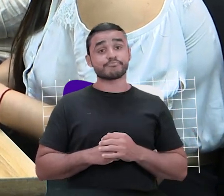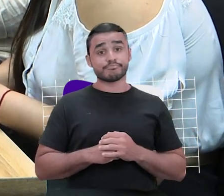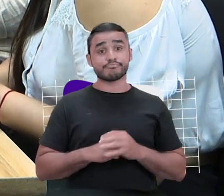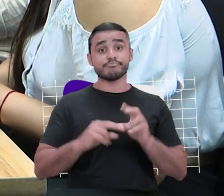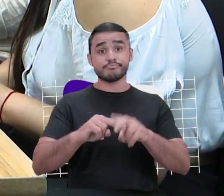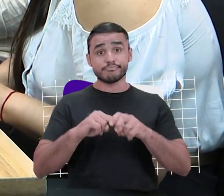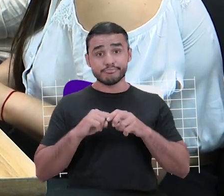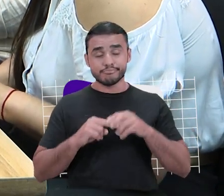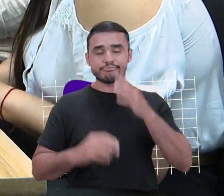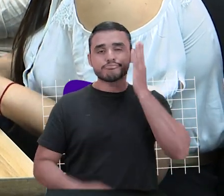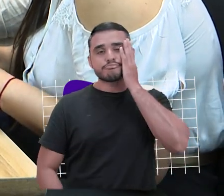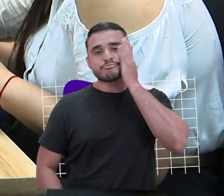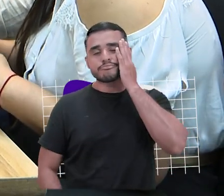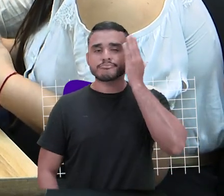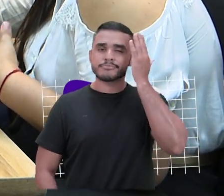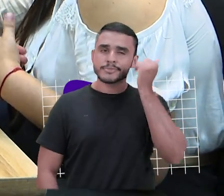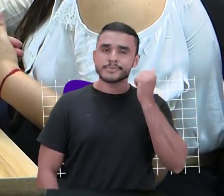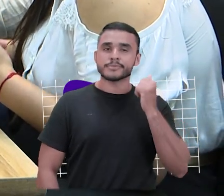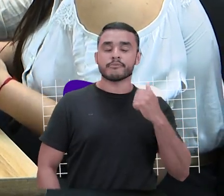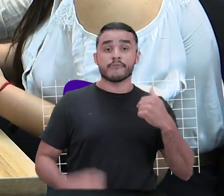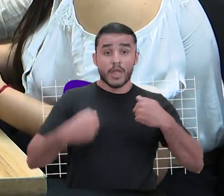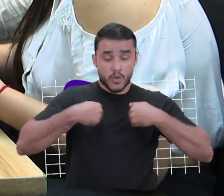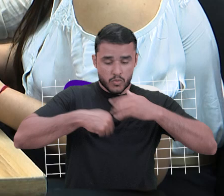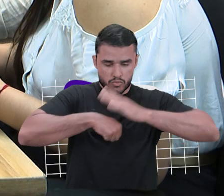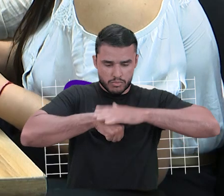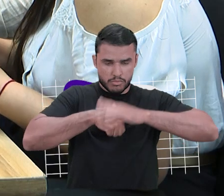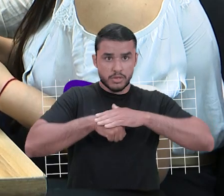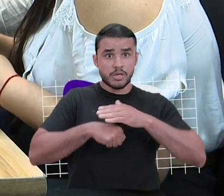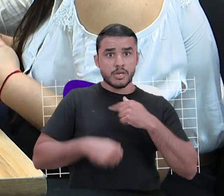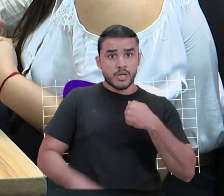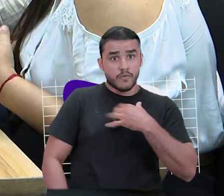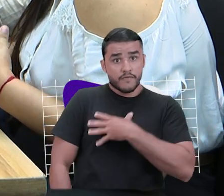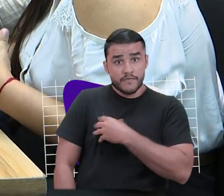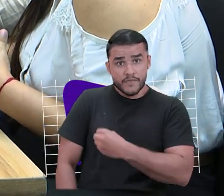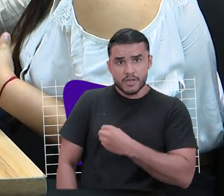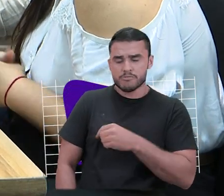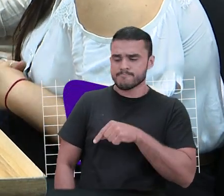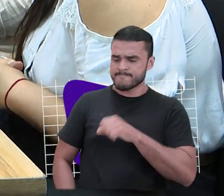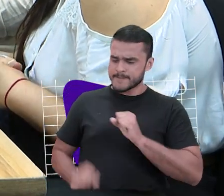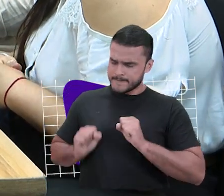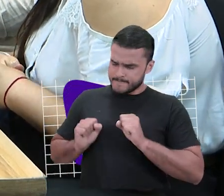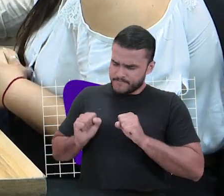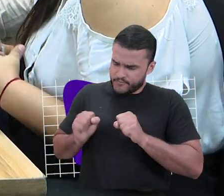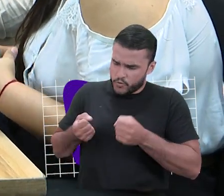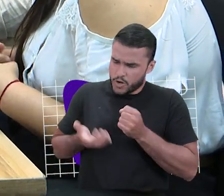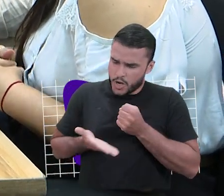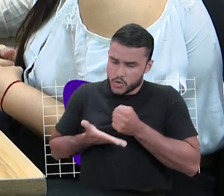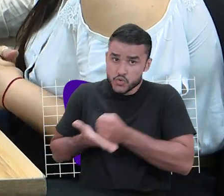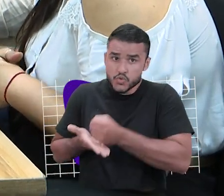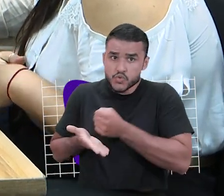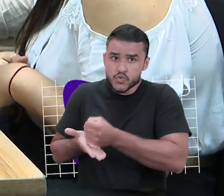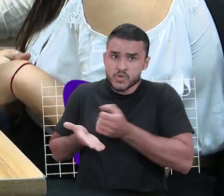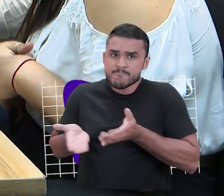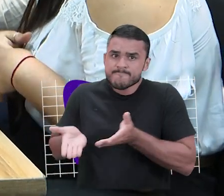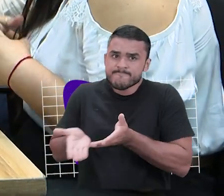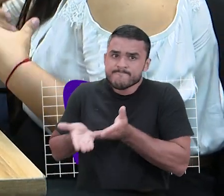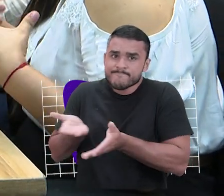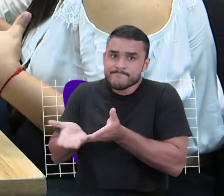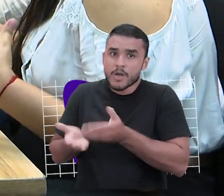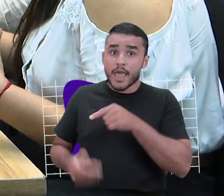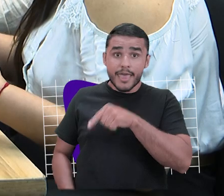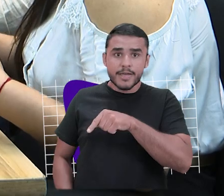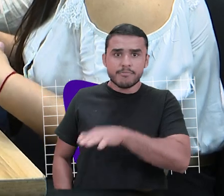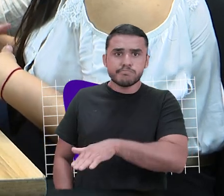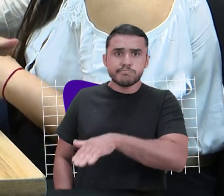assim, eu meio que passo o bastão, né? Isso. Eu passo... E assim, nas redes, eu passei